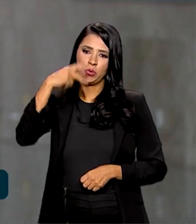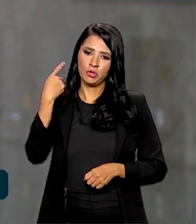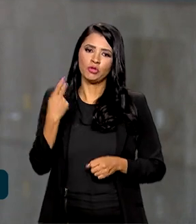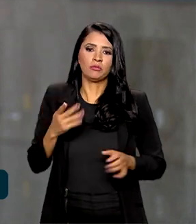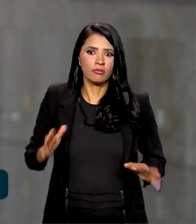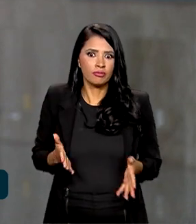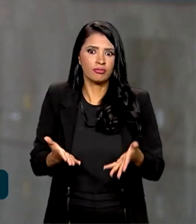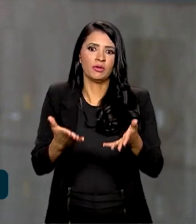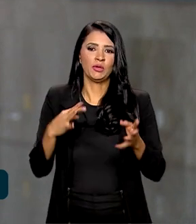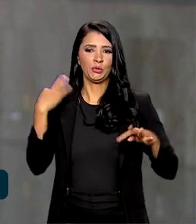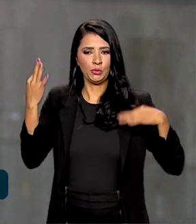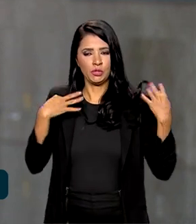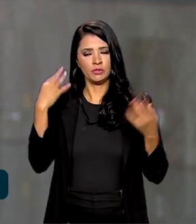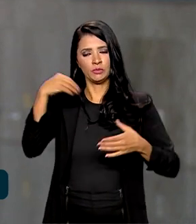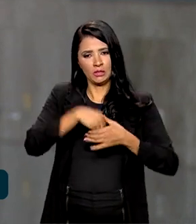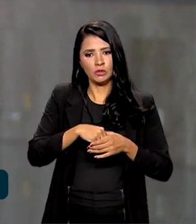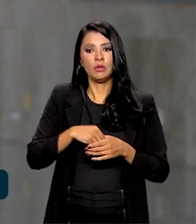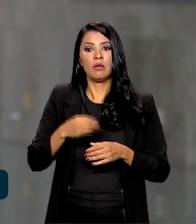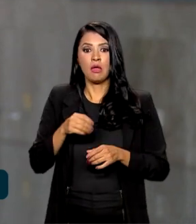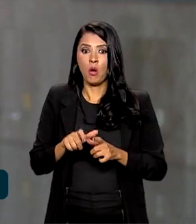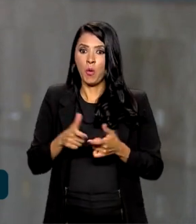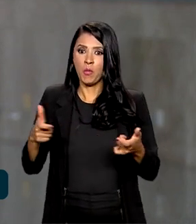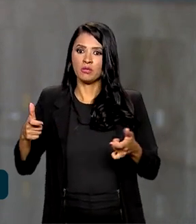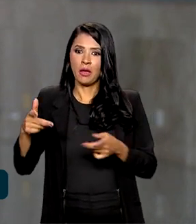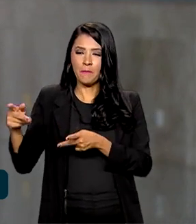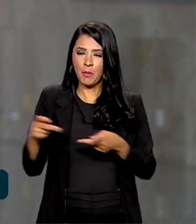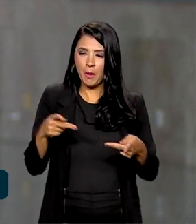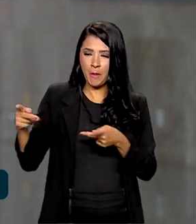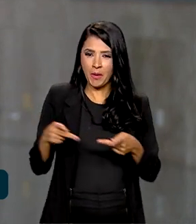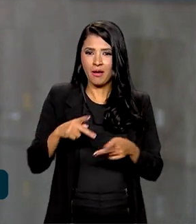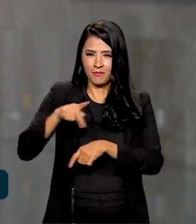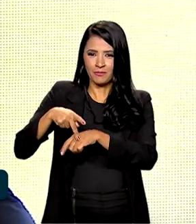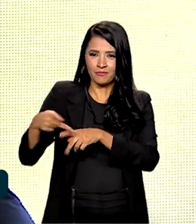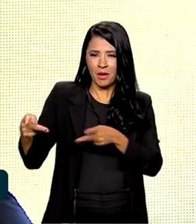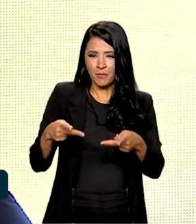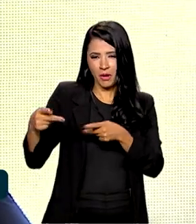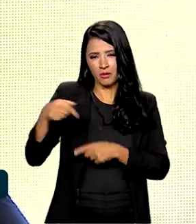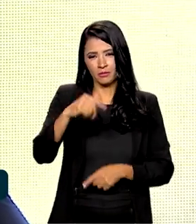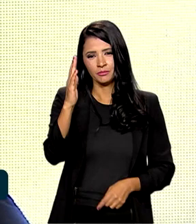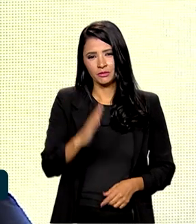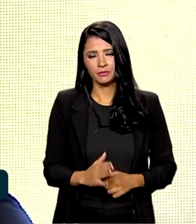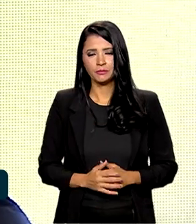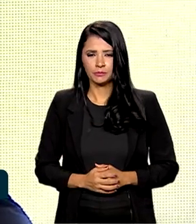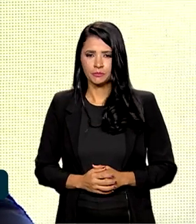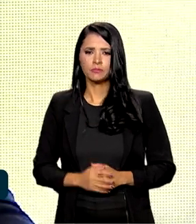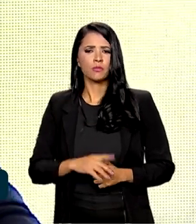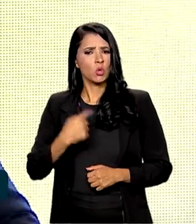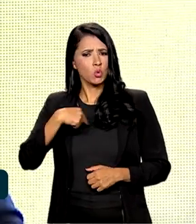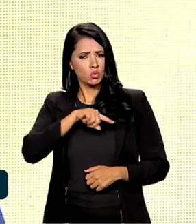turismo interno e aumentar o fluxo de visitantes estrangeiros no país. Nosso viés